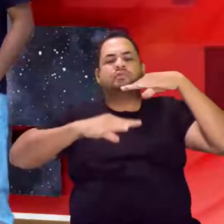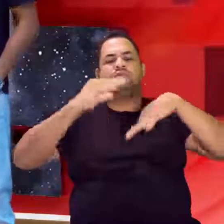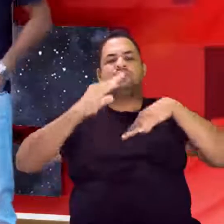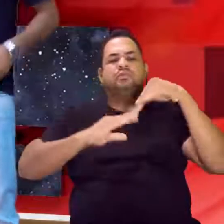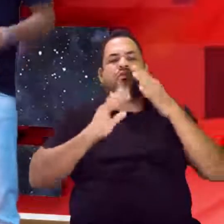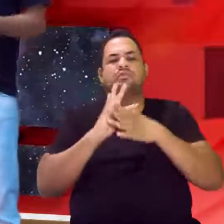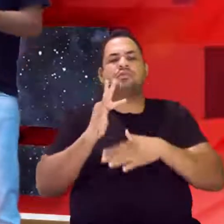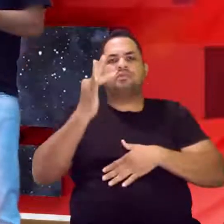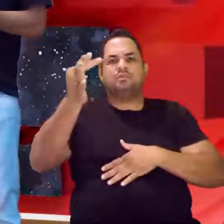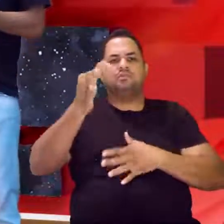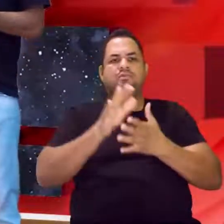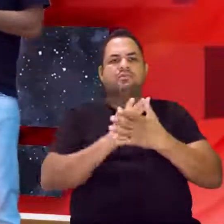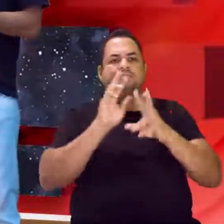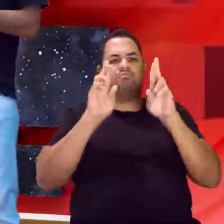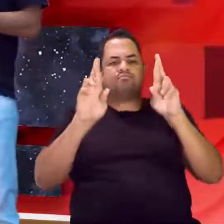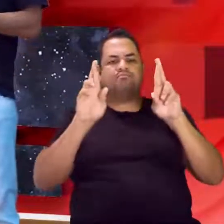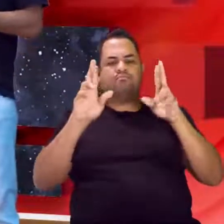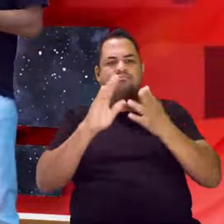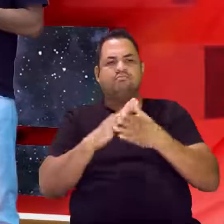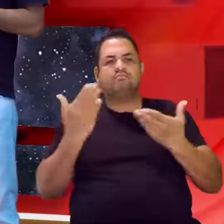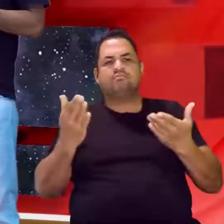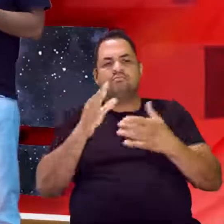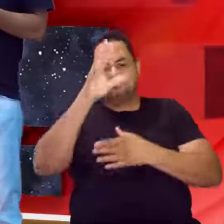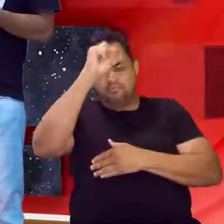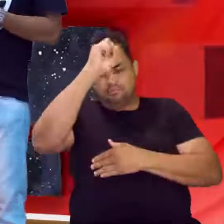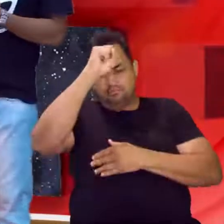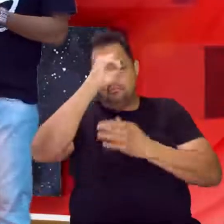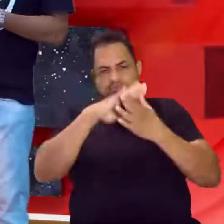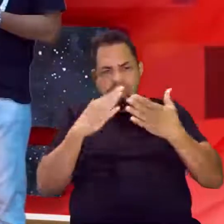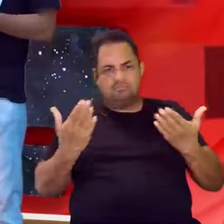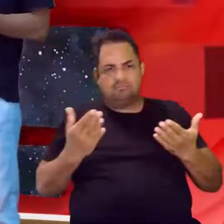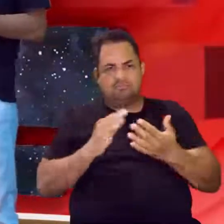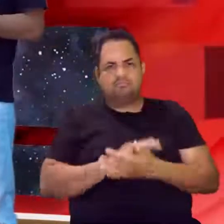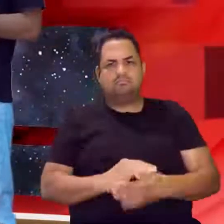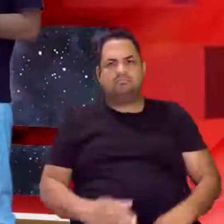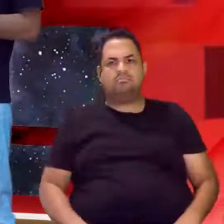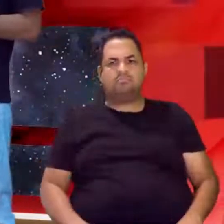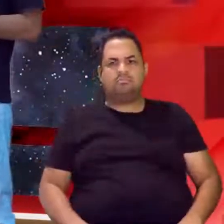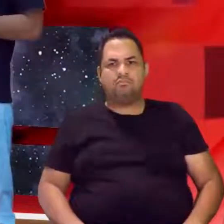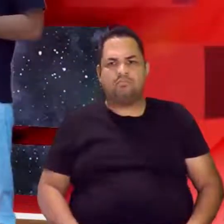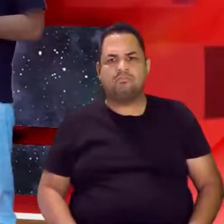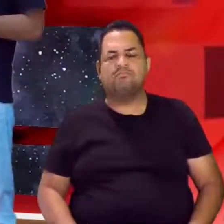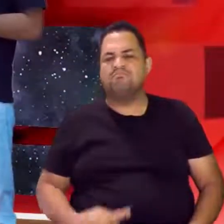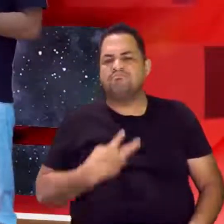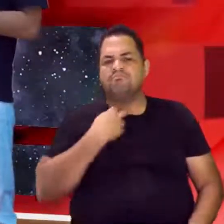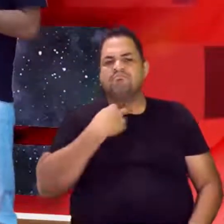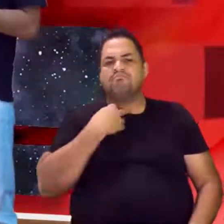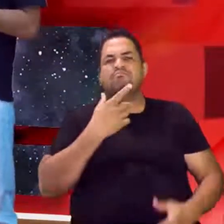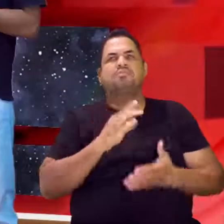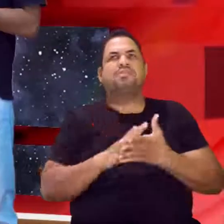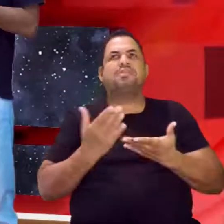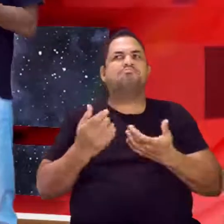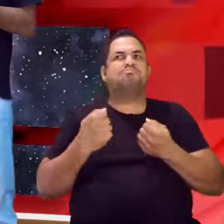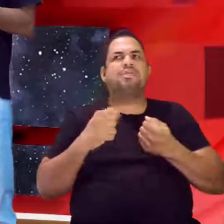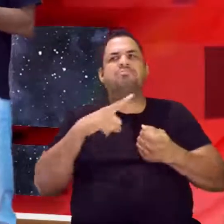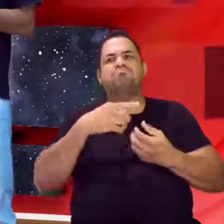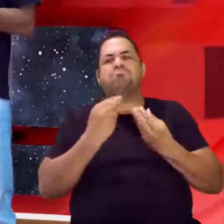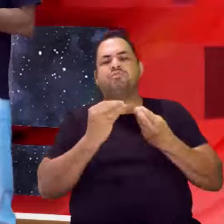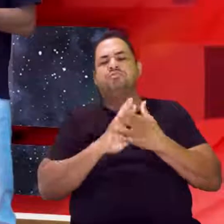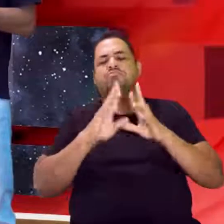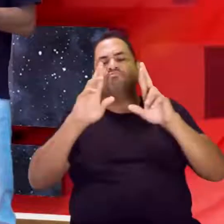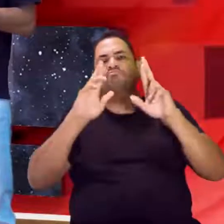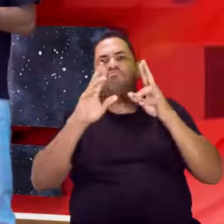futuro. Então essa expectativa a gente tem que aprender a lidar com ela, tá? Porque não podemos criar tanta expectativa para